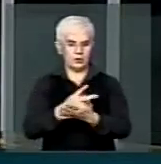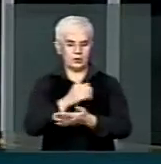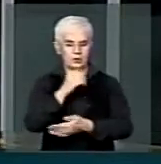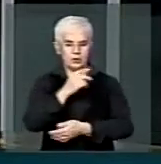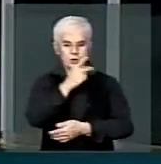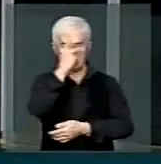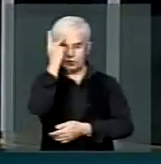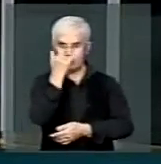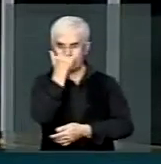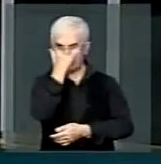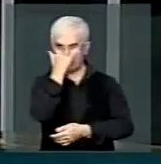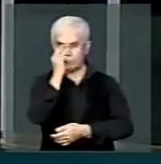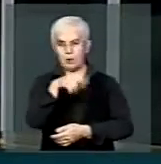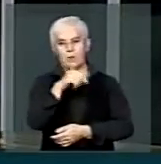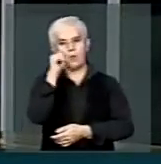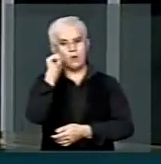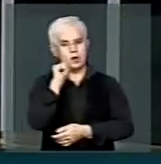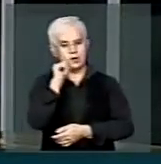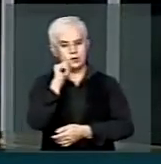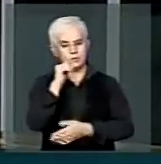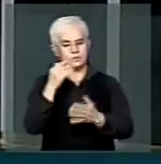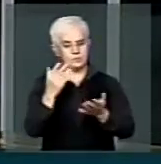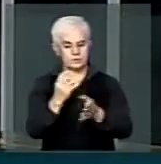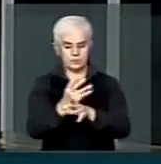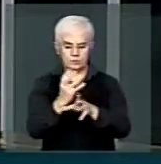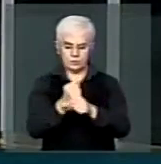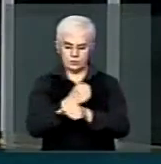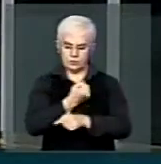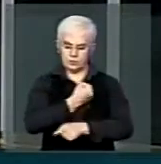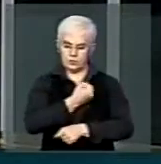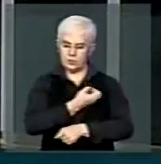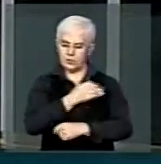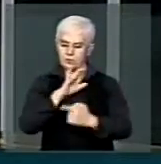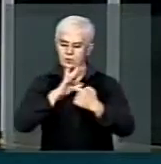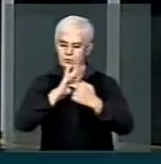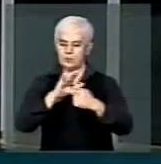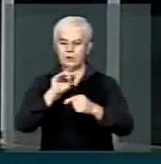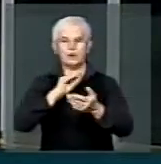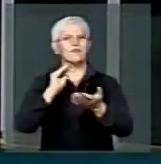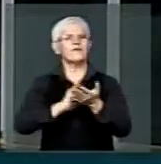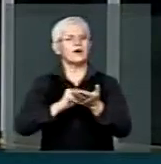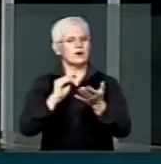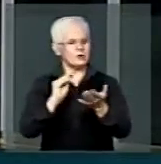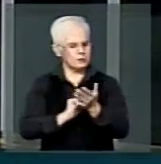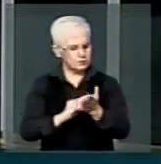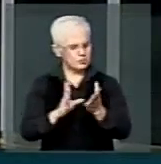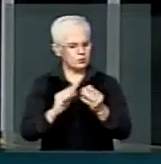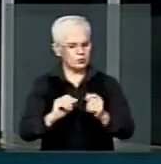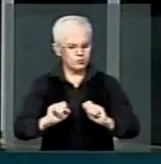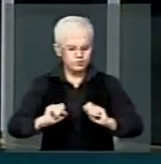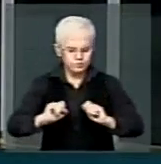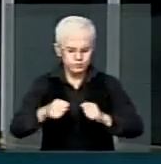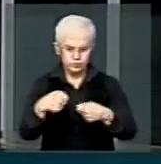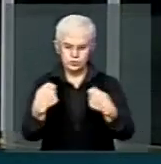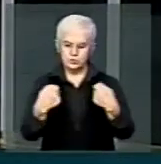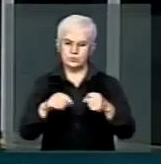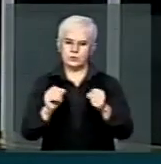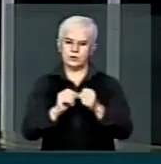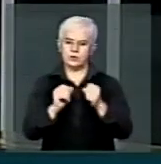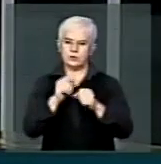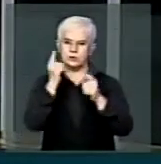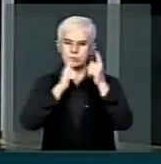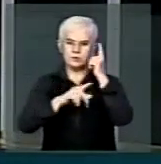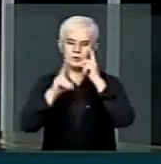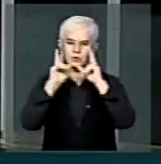vítimas eram mulheres. Esses números indicam que ainda temos muito o que fazer se quisermos